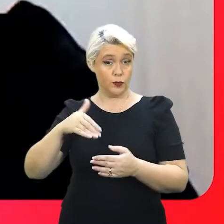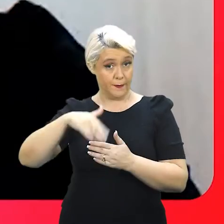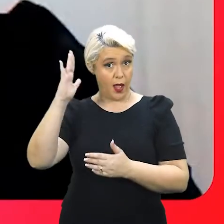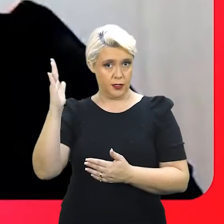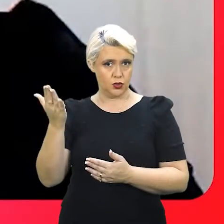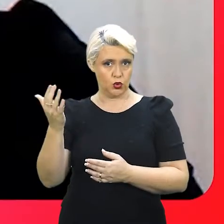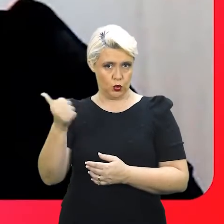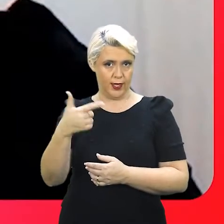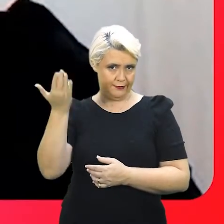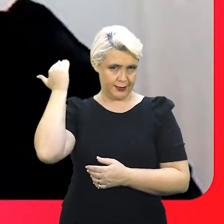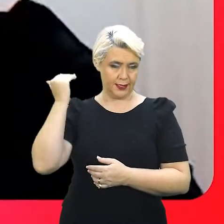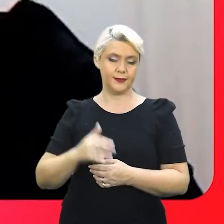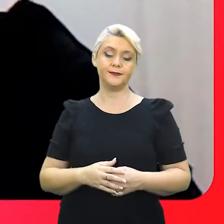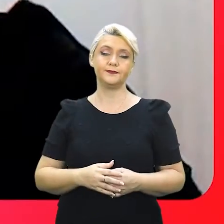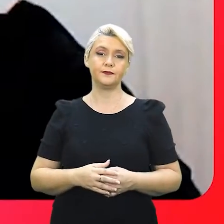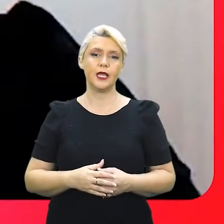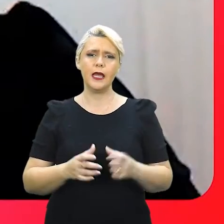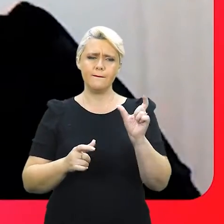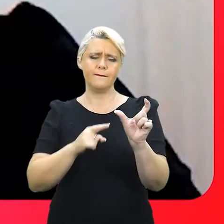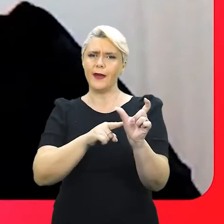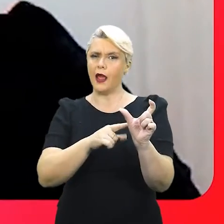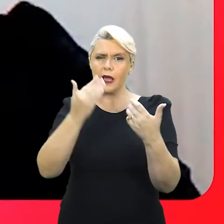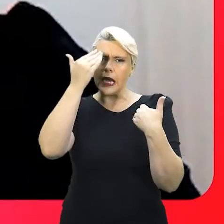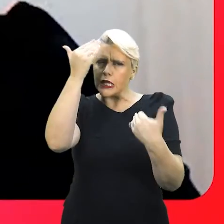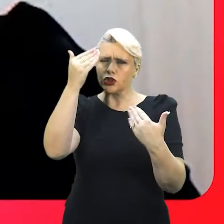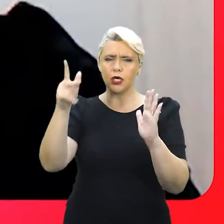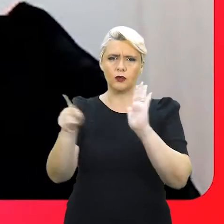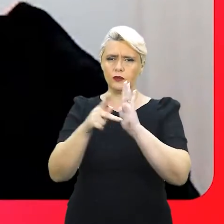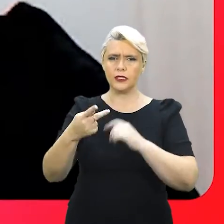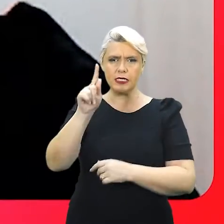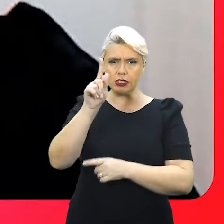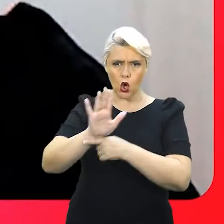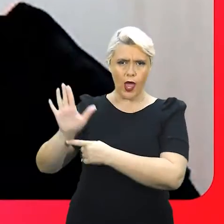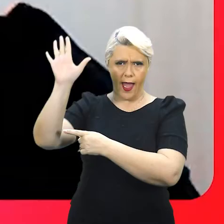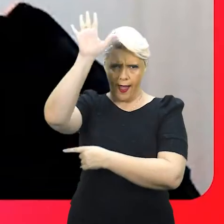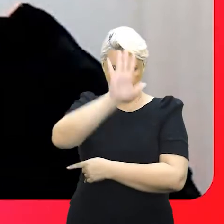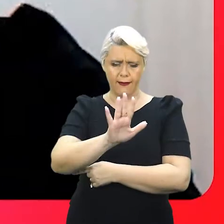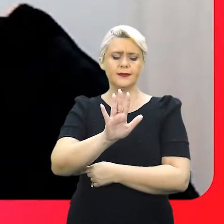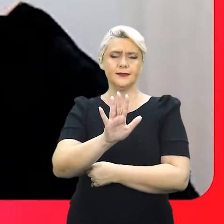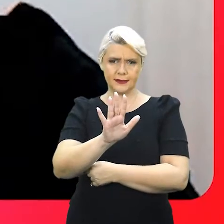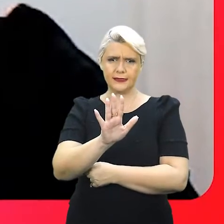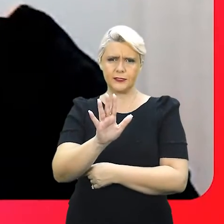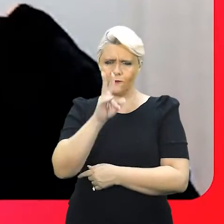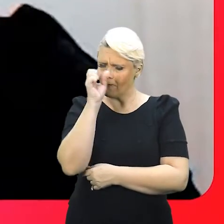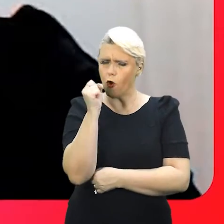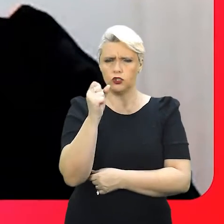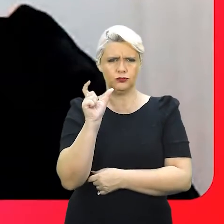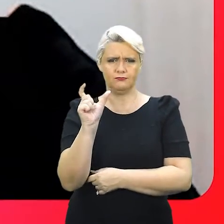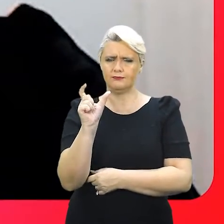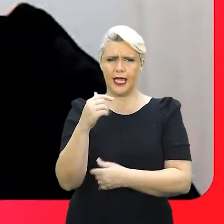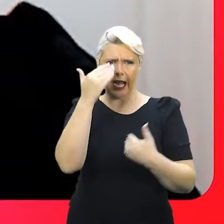ainda, uma gratidão com o estado de Goiás muito forte.